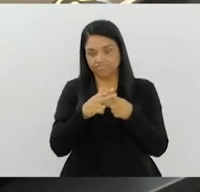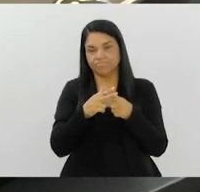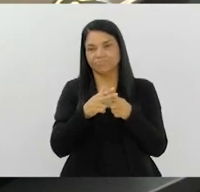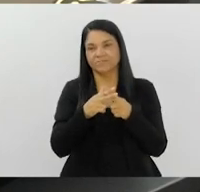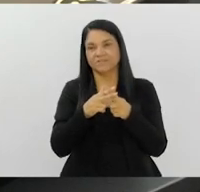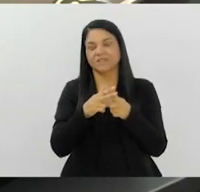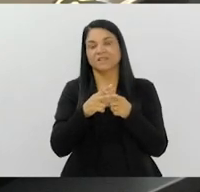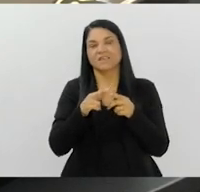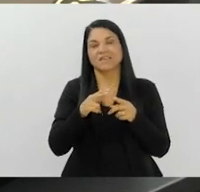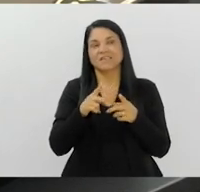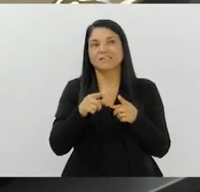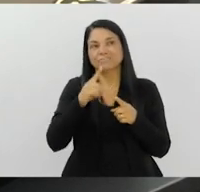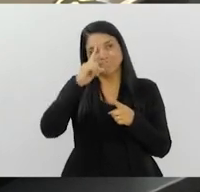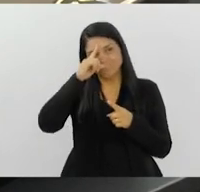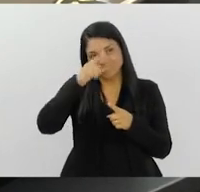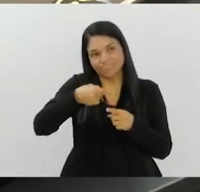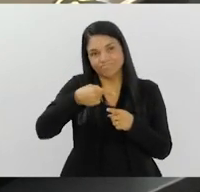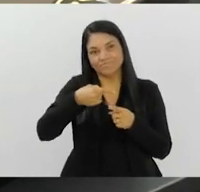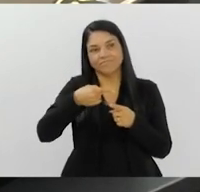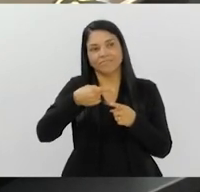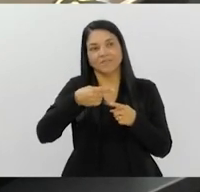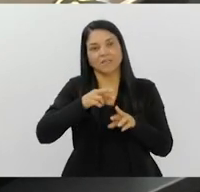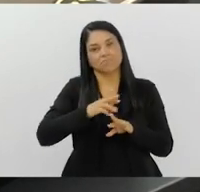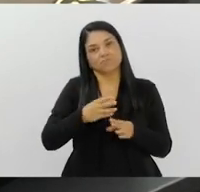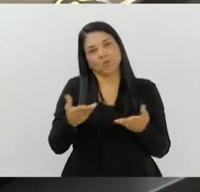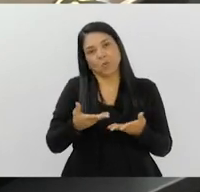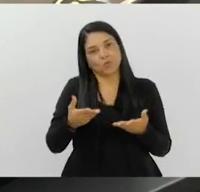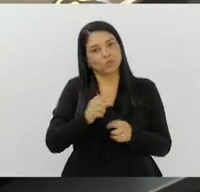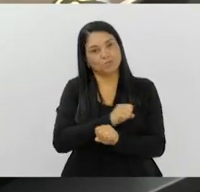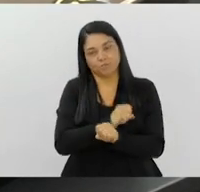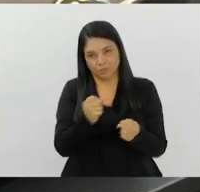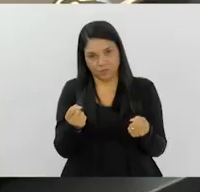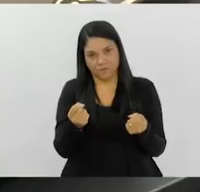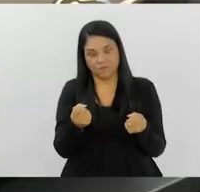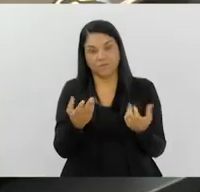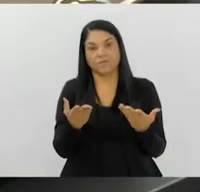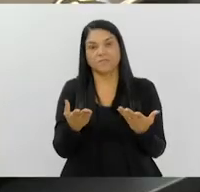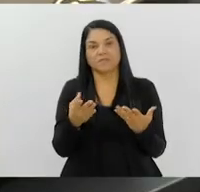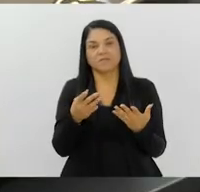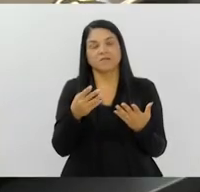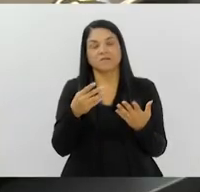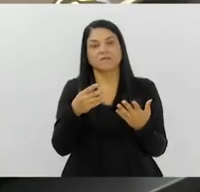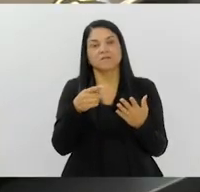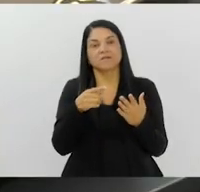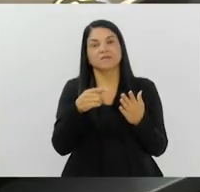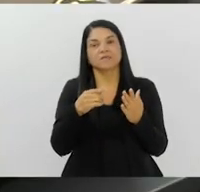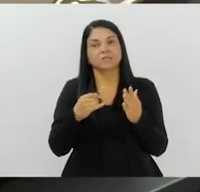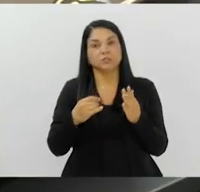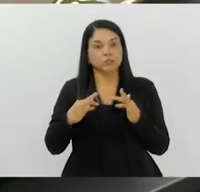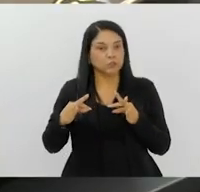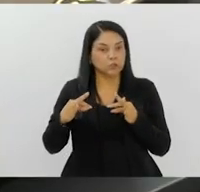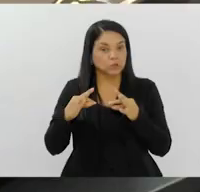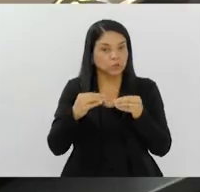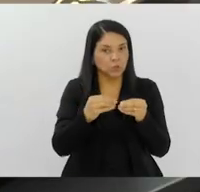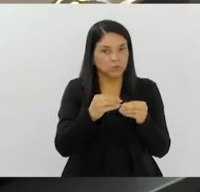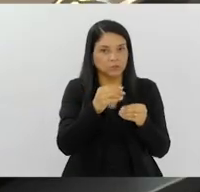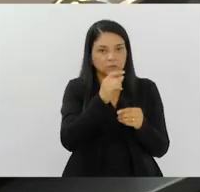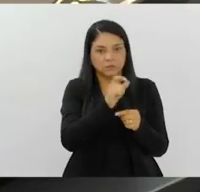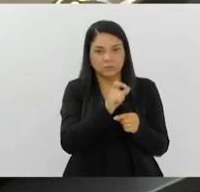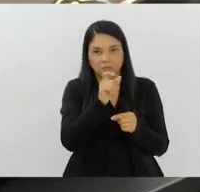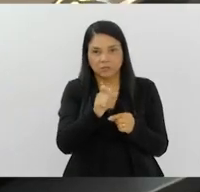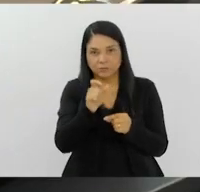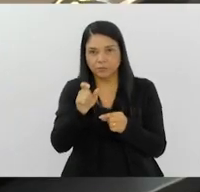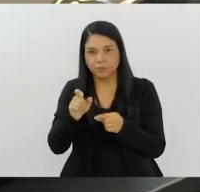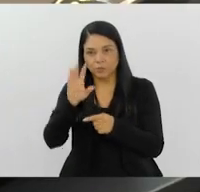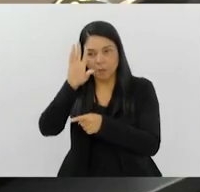determinaria algo que é inviável Tecnicamente hoje pra gente ele determina que a gente pegue todo mundo que foi Teoricamente